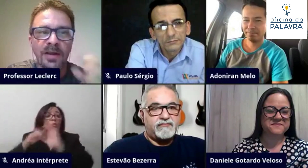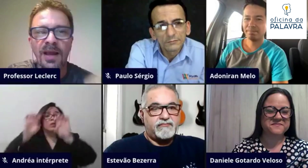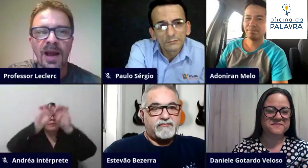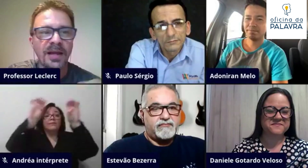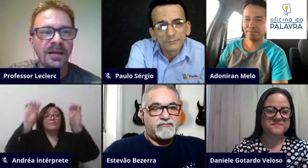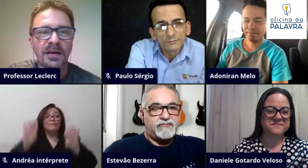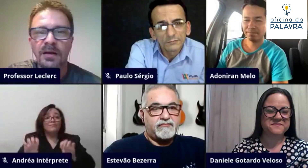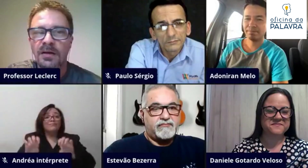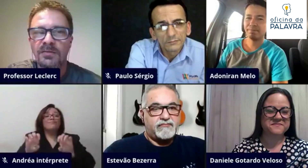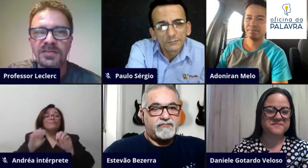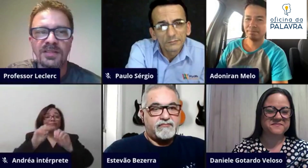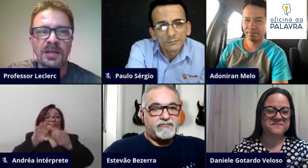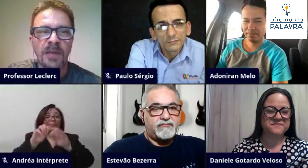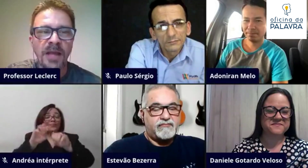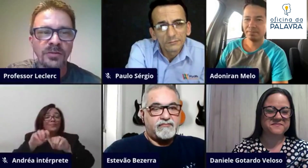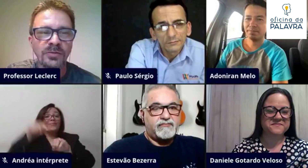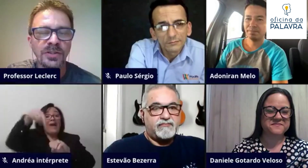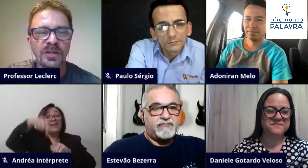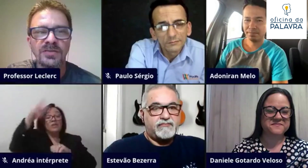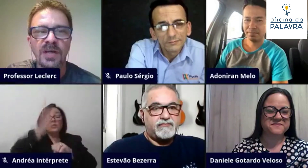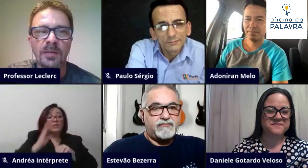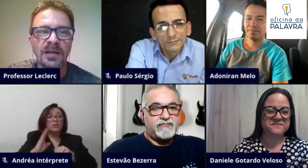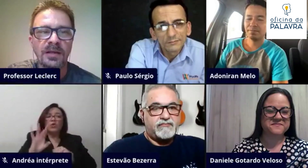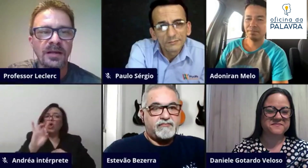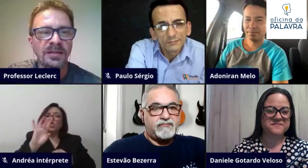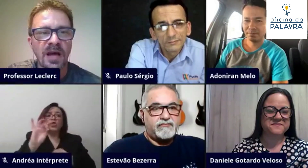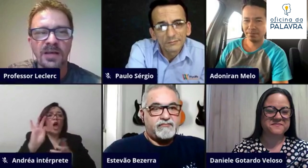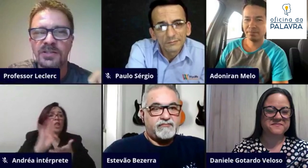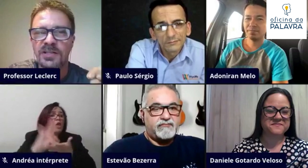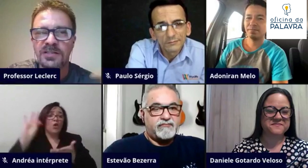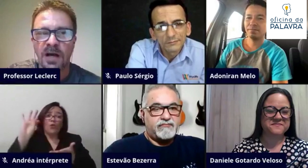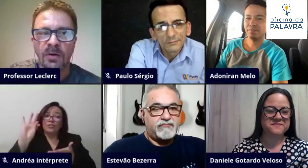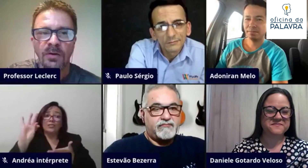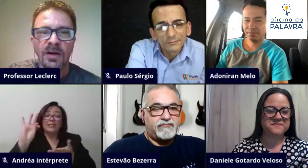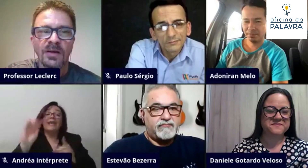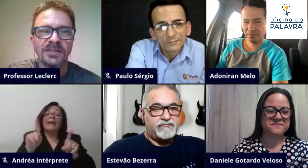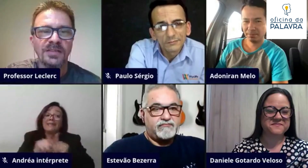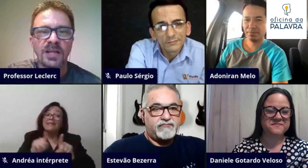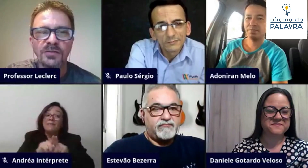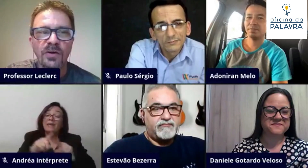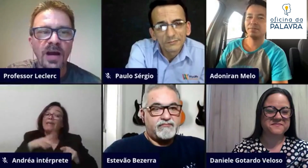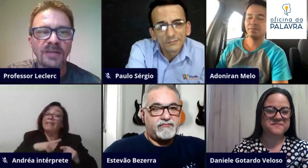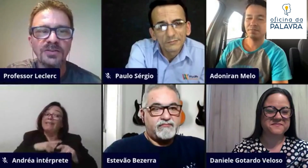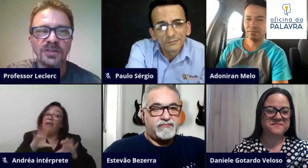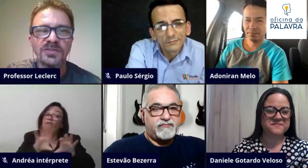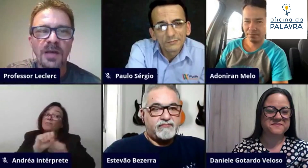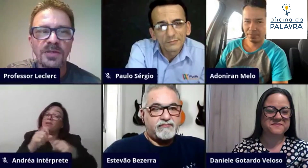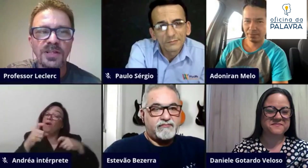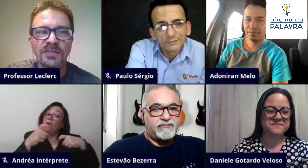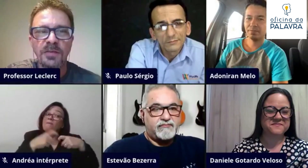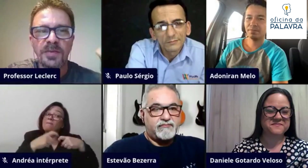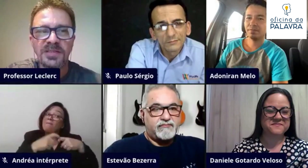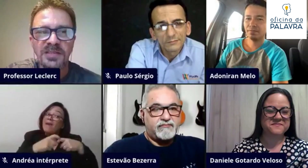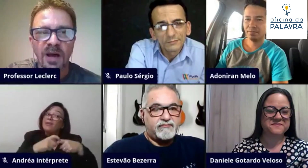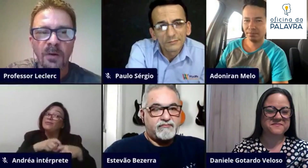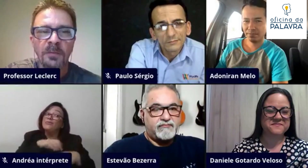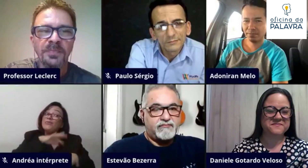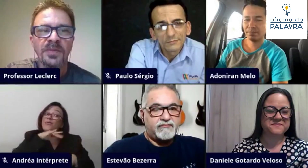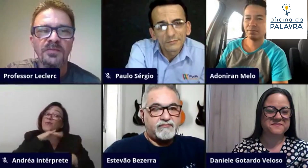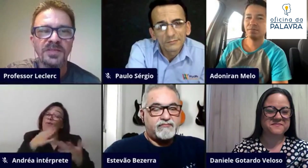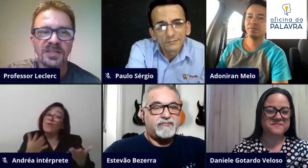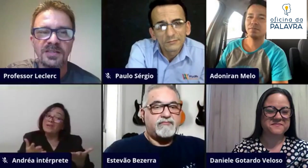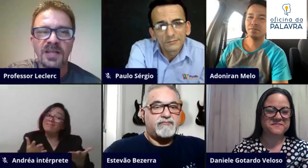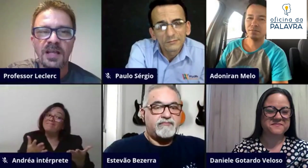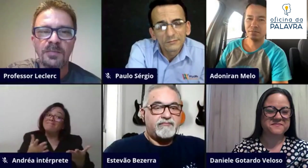É qualquer área. Você tem médicos que não sabem dar injeção, você tem advogados que não sabem escrever